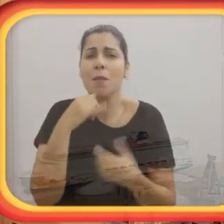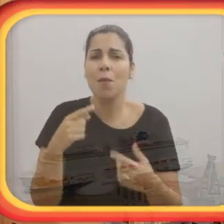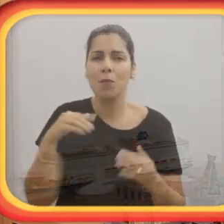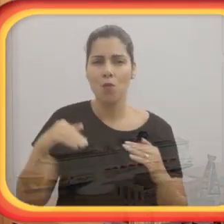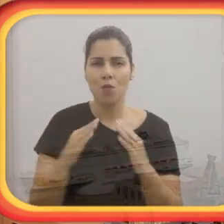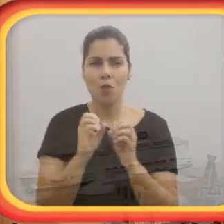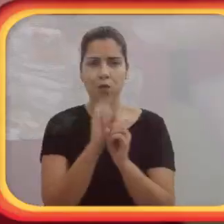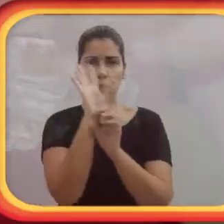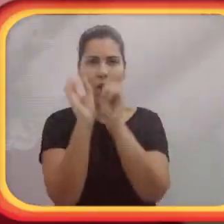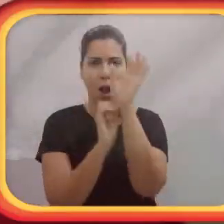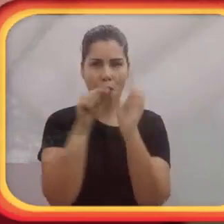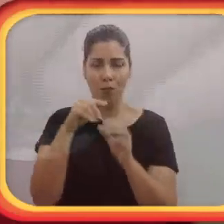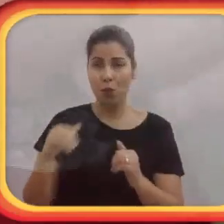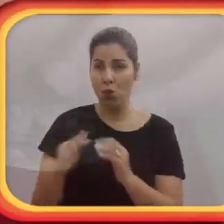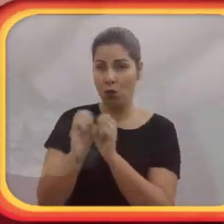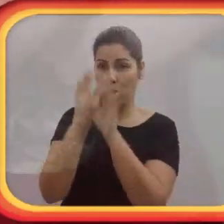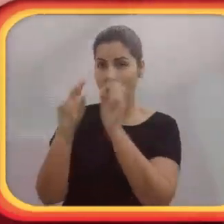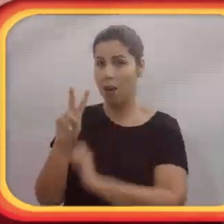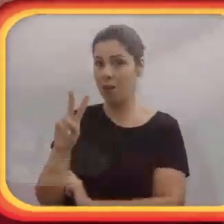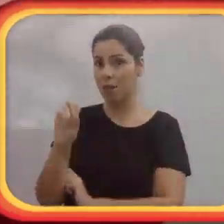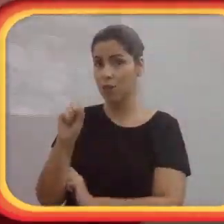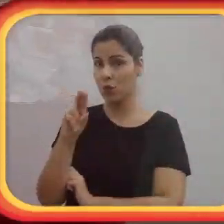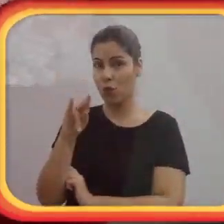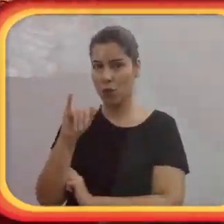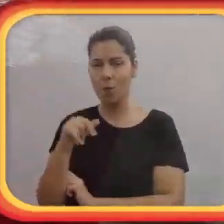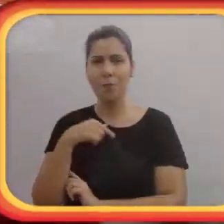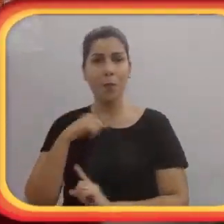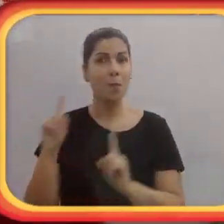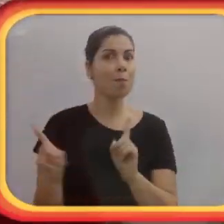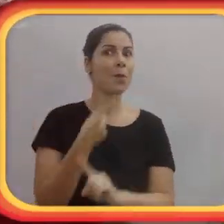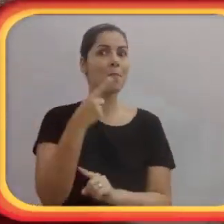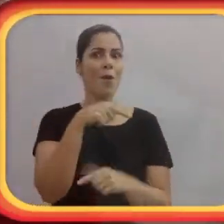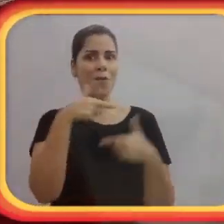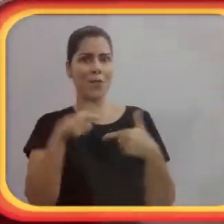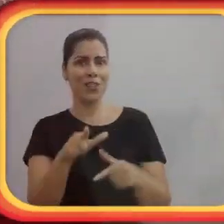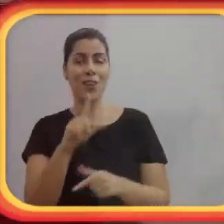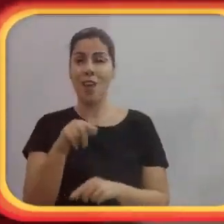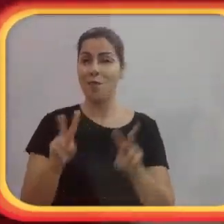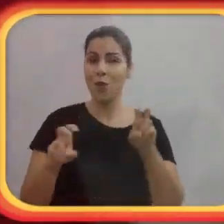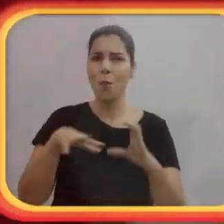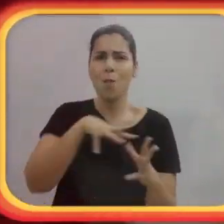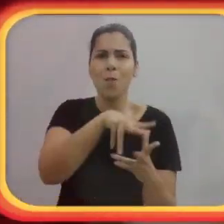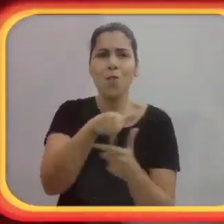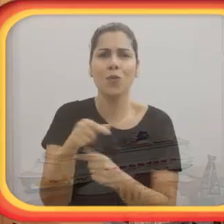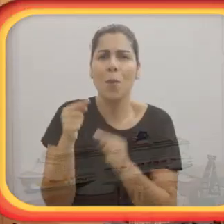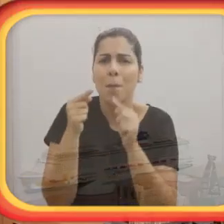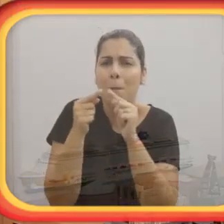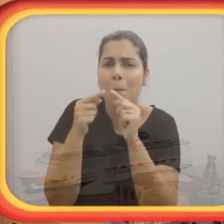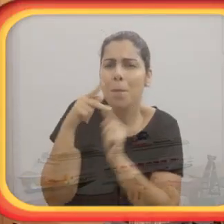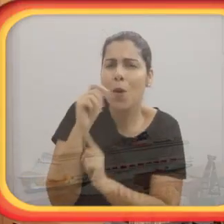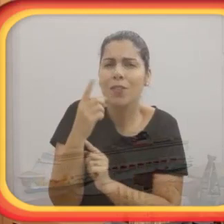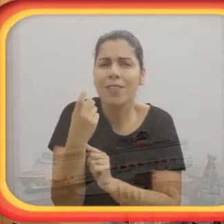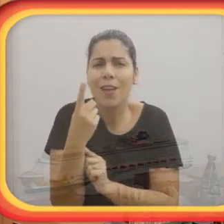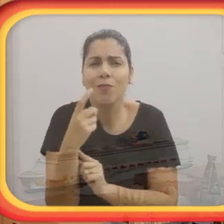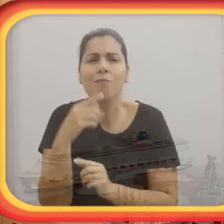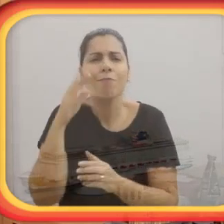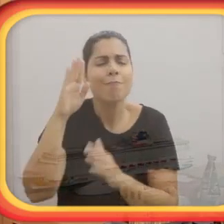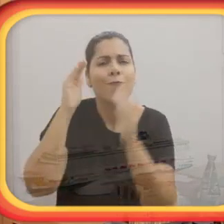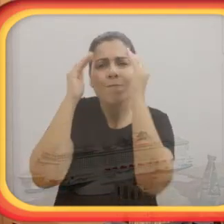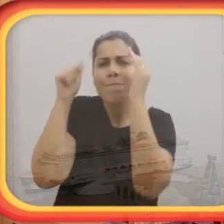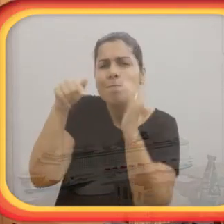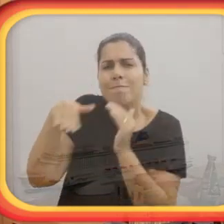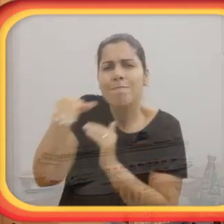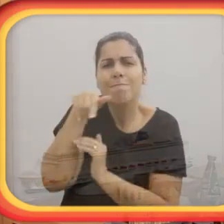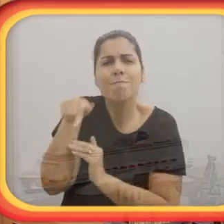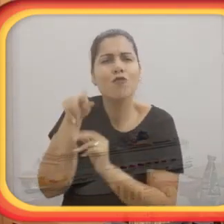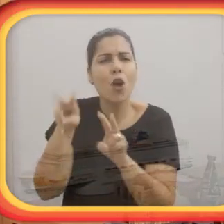um pouquinho de como eu percebo os monumentos. Eu peguei esse aqui, por exemplo, é um vulcão, que é o vulcão Vesúvio. Eu fiz